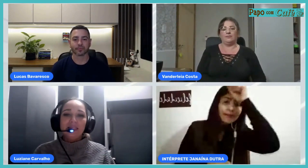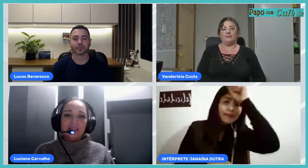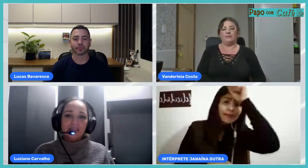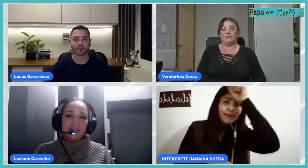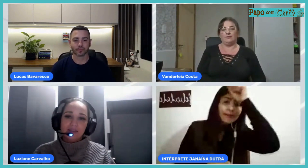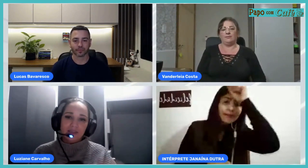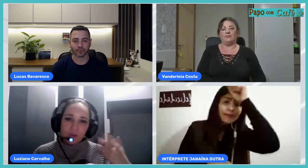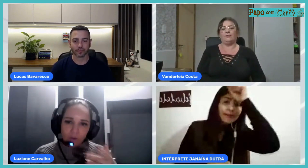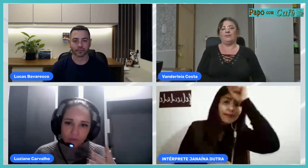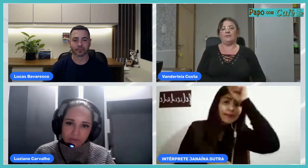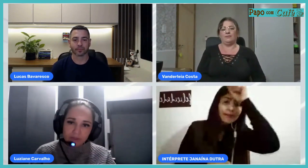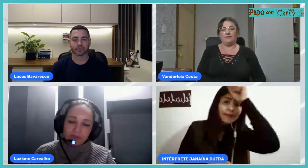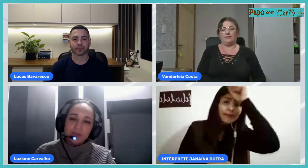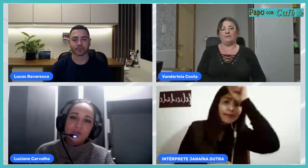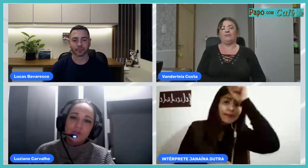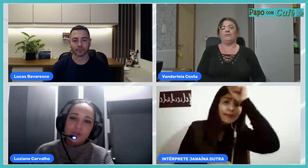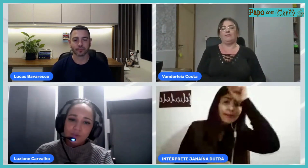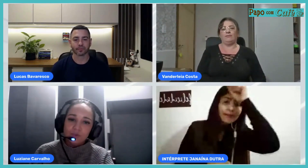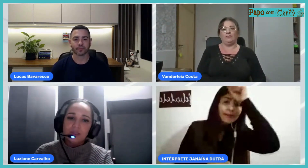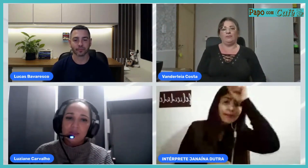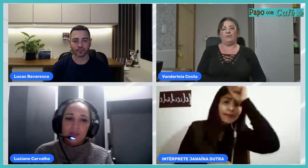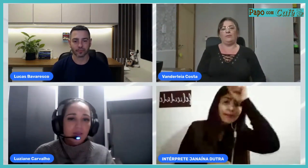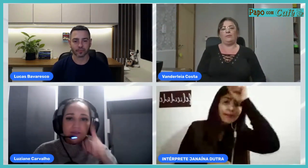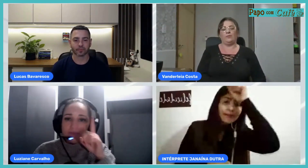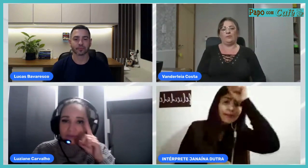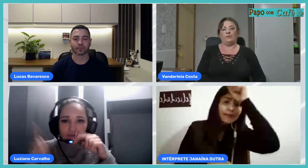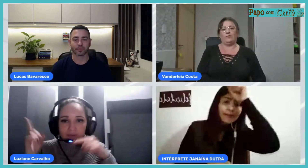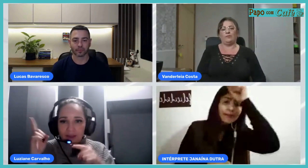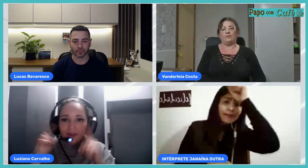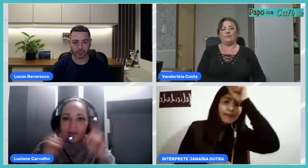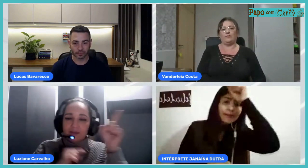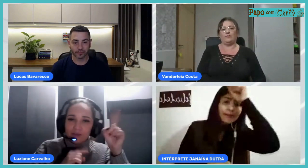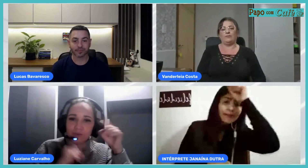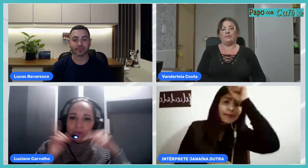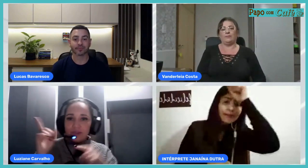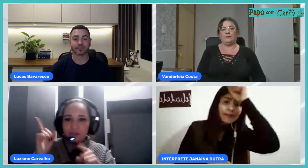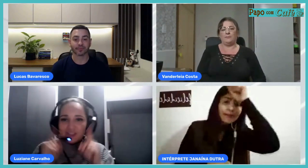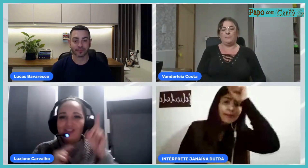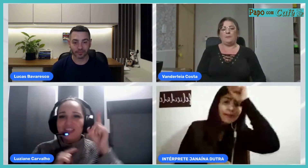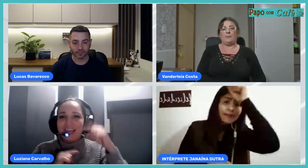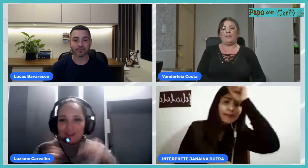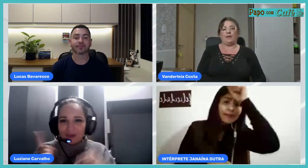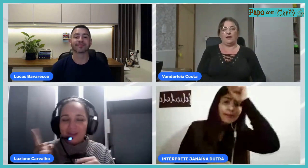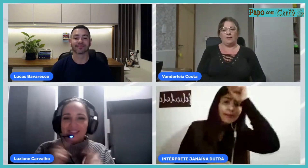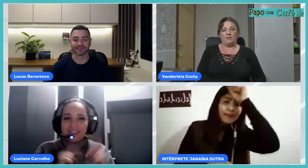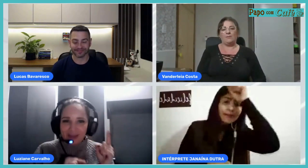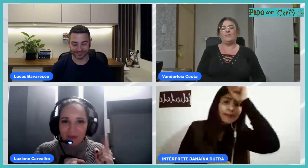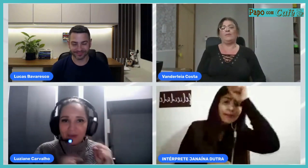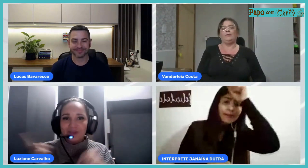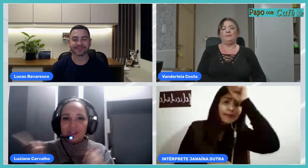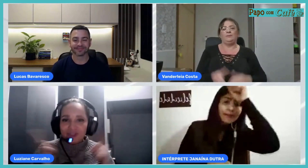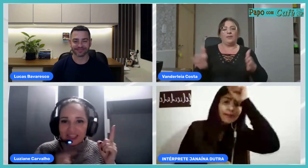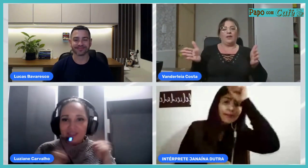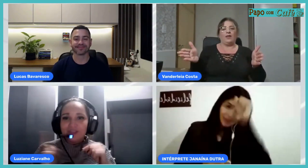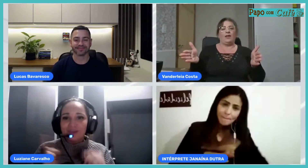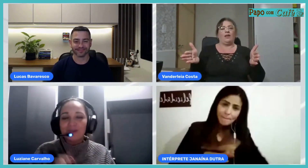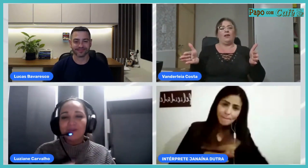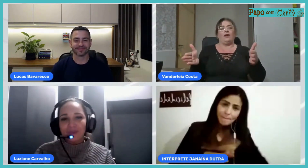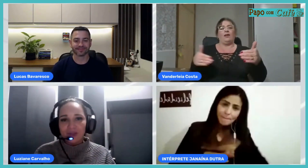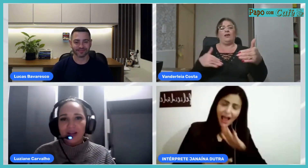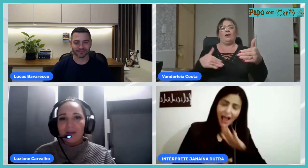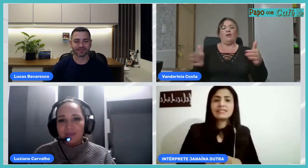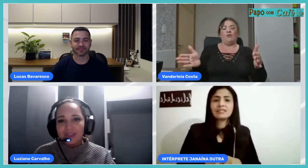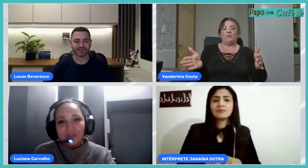quem encontra uma pessoa surda, né? Usa os indicadores ali, bota os indicadores